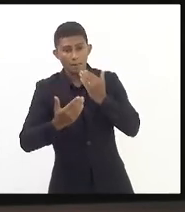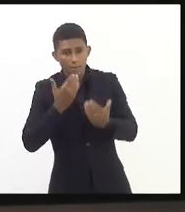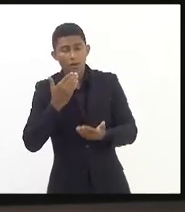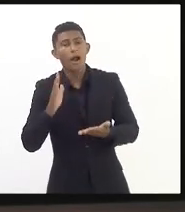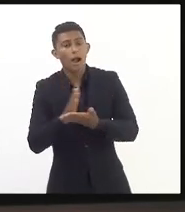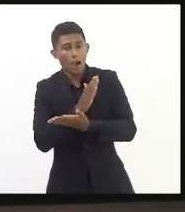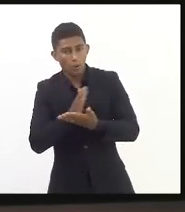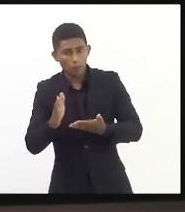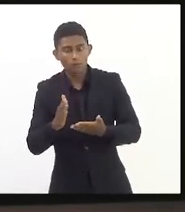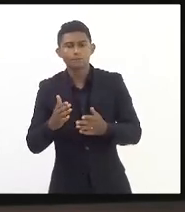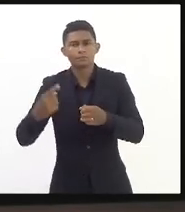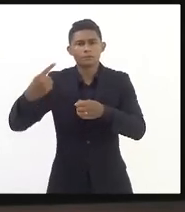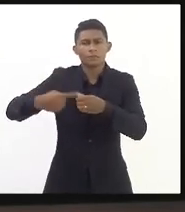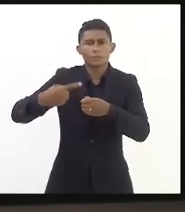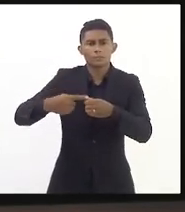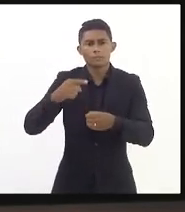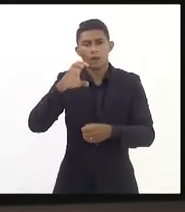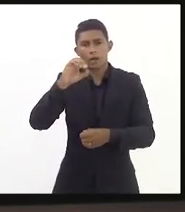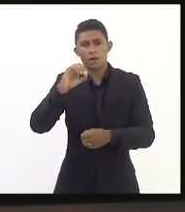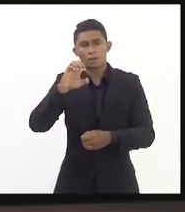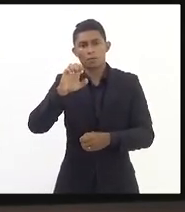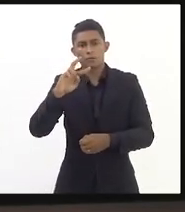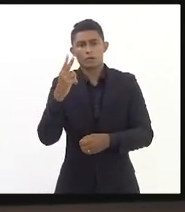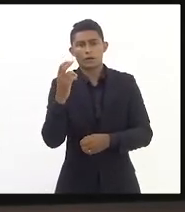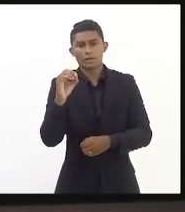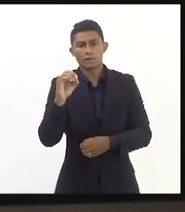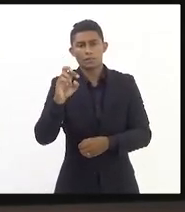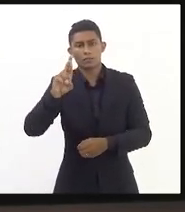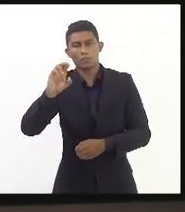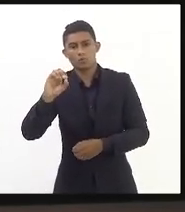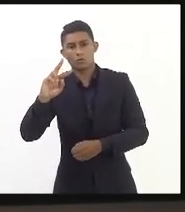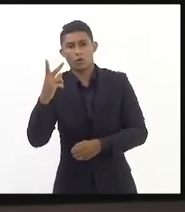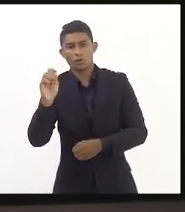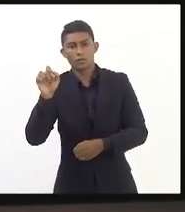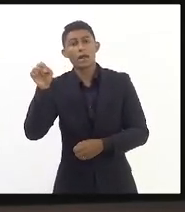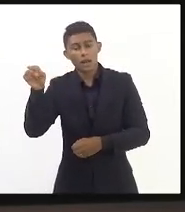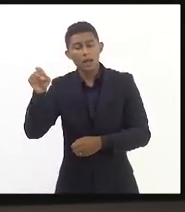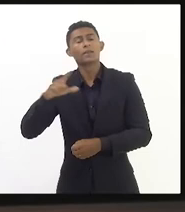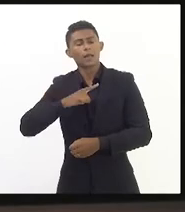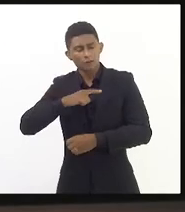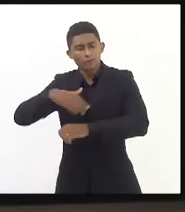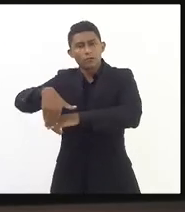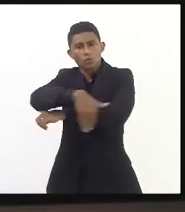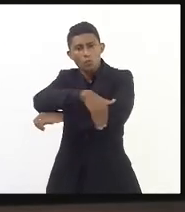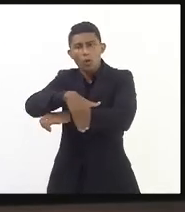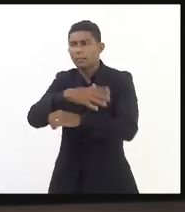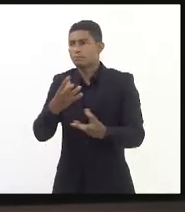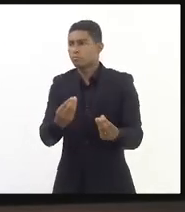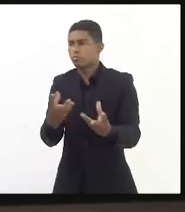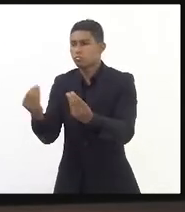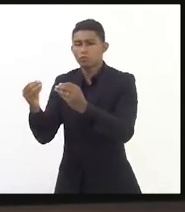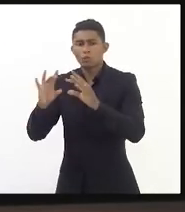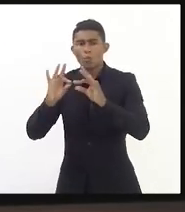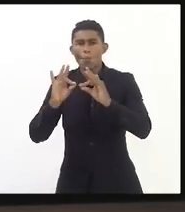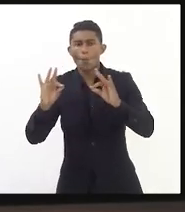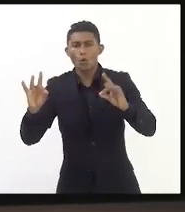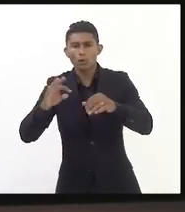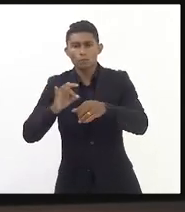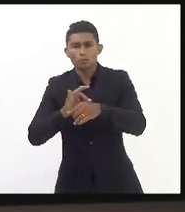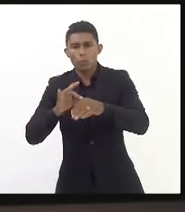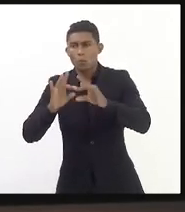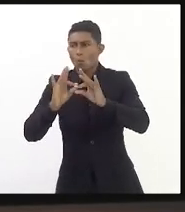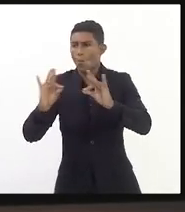do vereador Moutinho, foi asfaltado diversas ruas. O bairro do Parque Araruama, através do